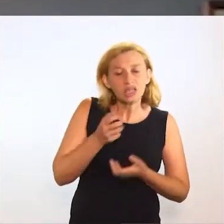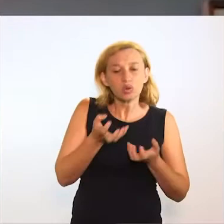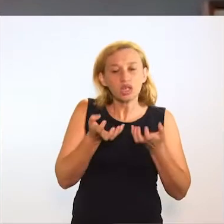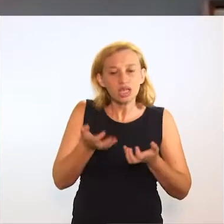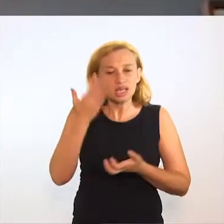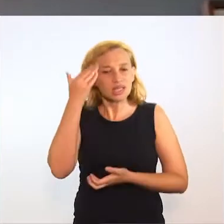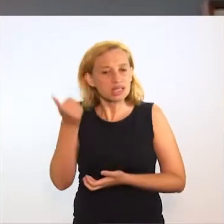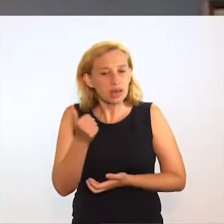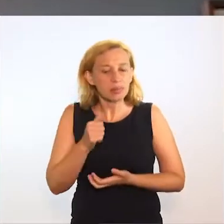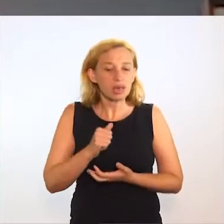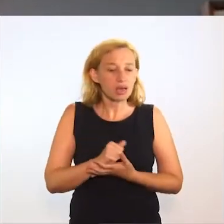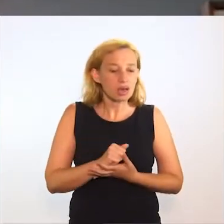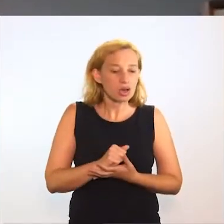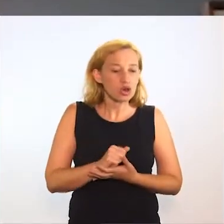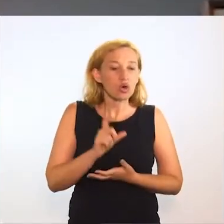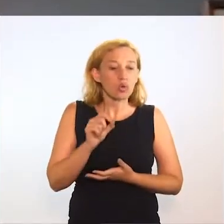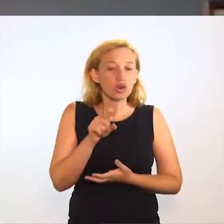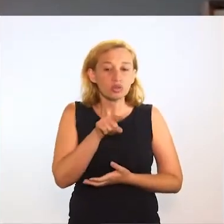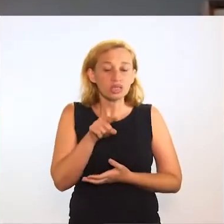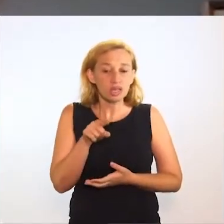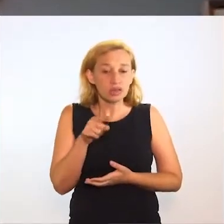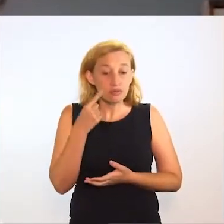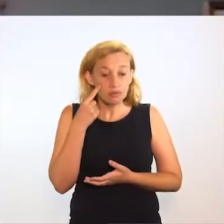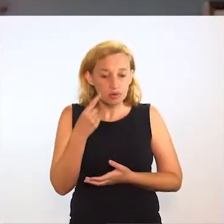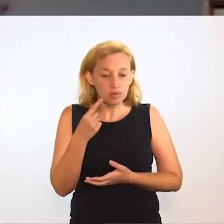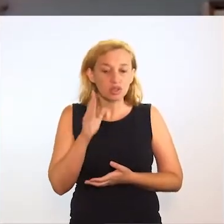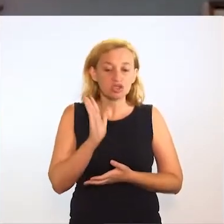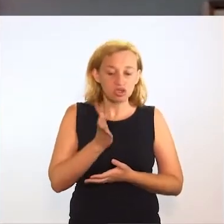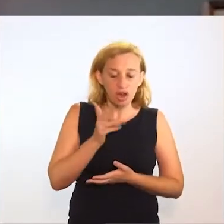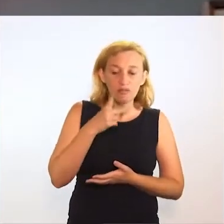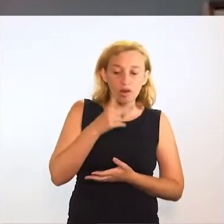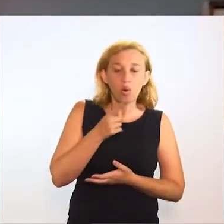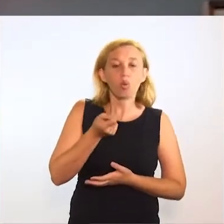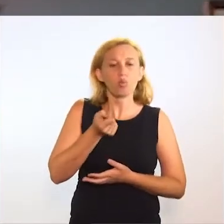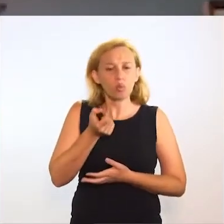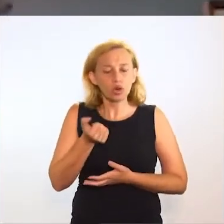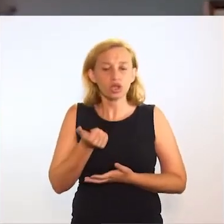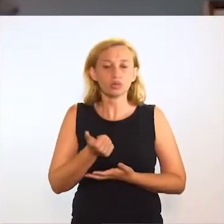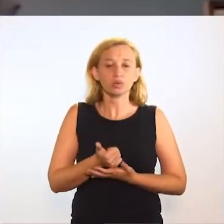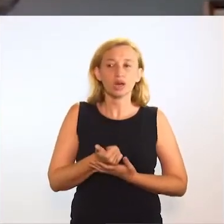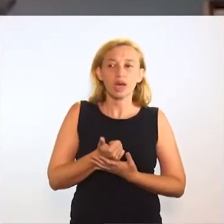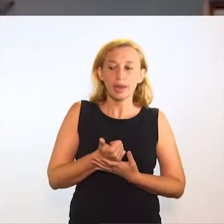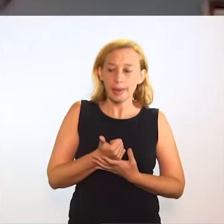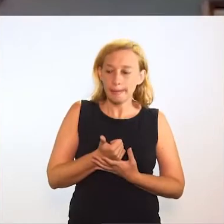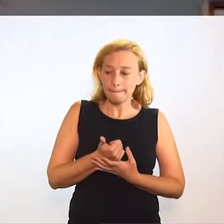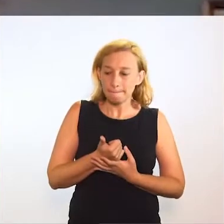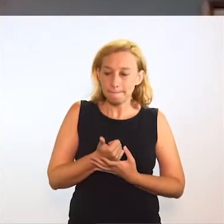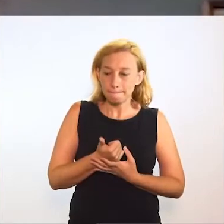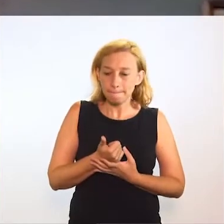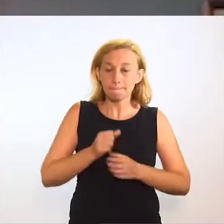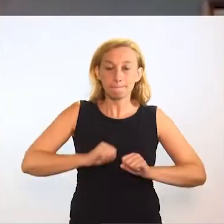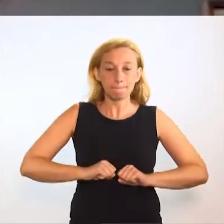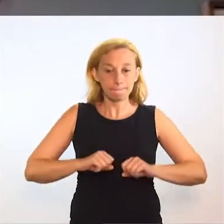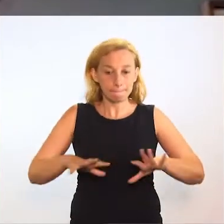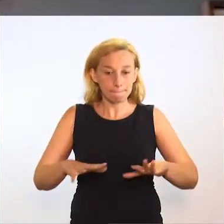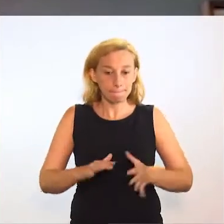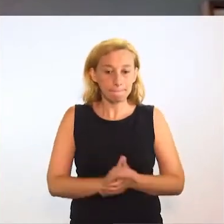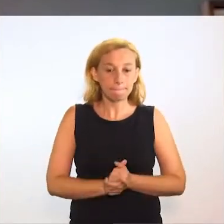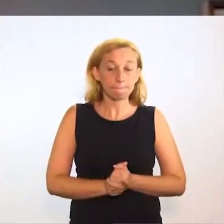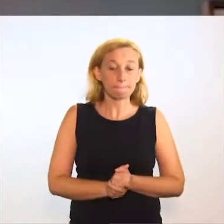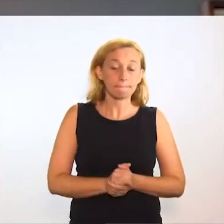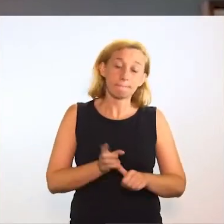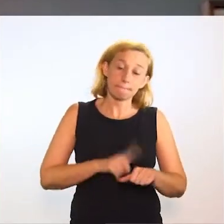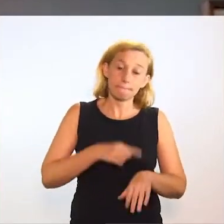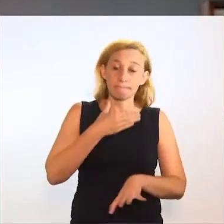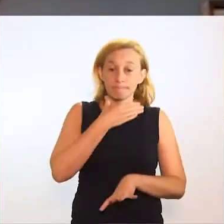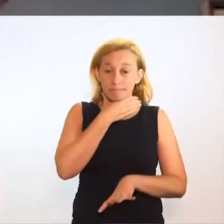E Ana, eu queria saber assim do que você tem visto. Você falou já um pouquinho sobre isso, né? Que a